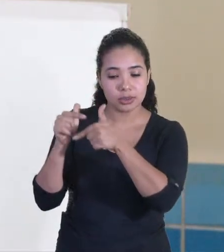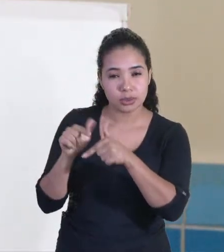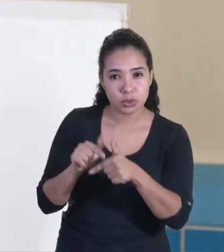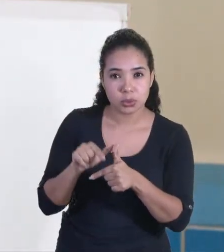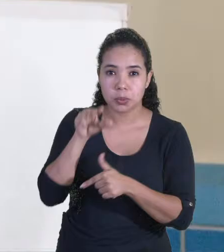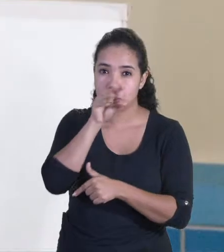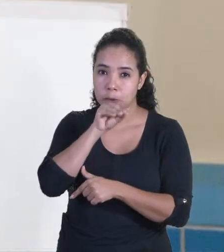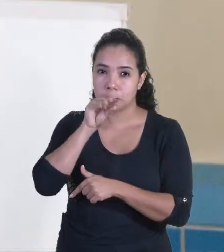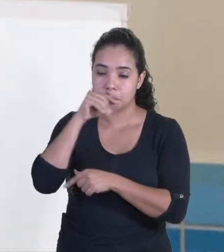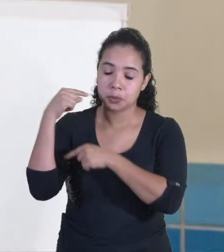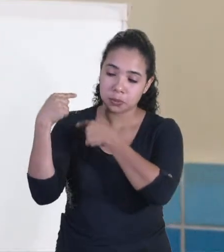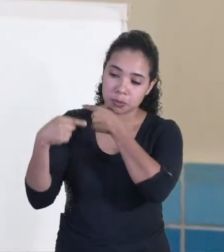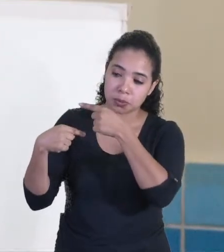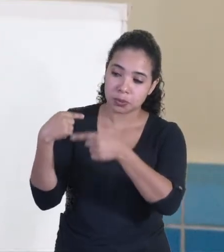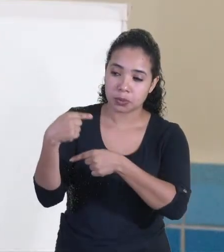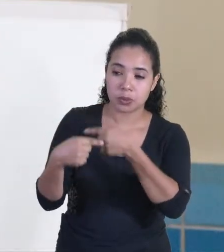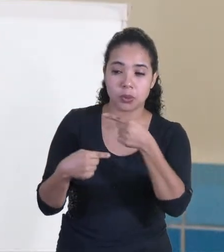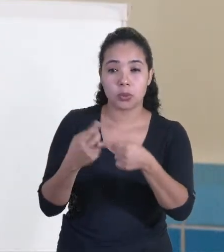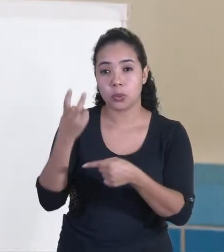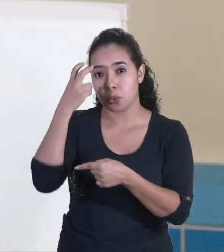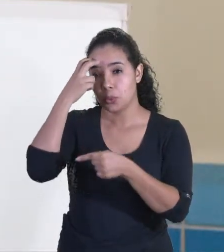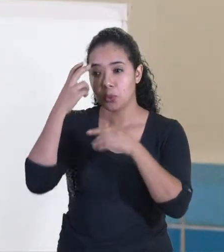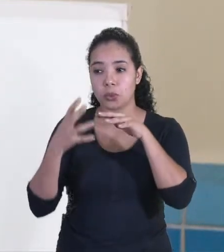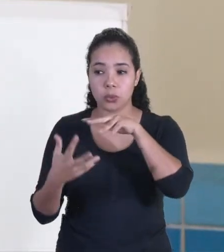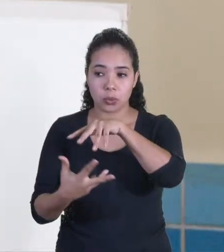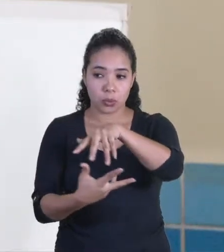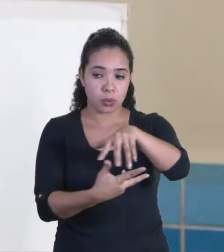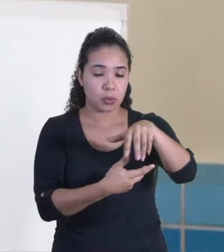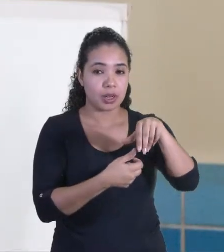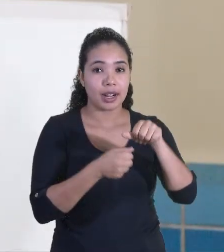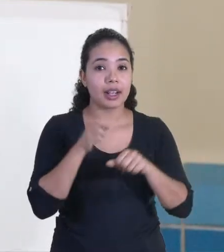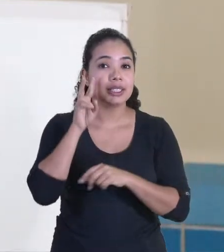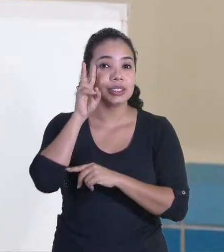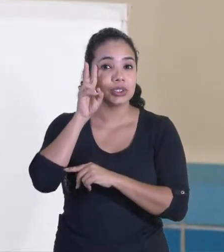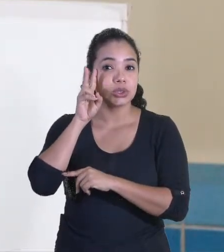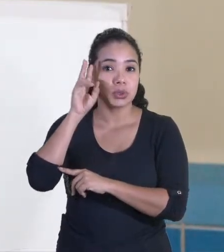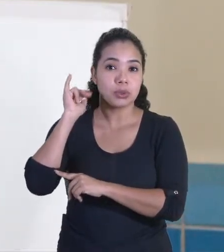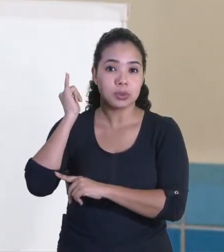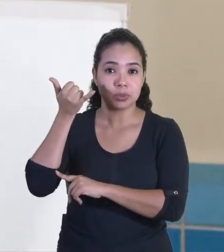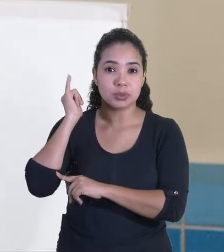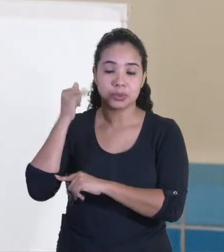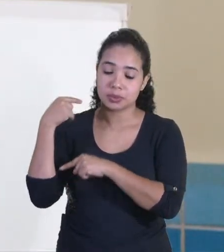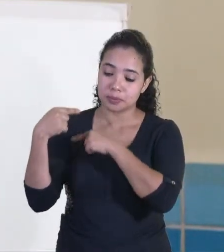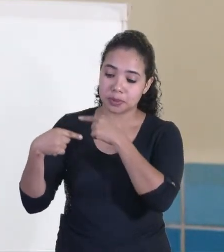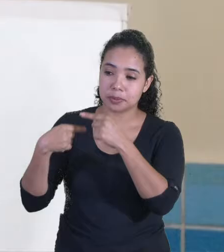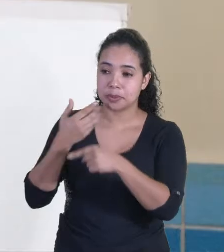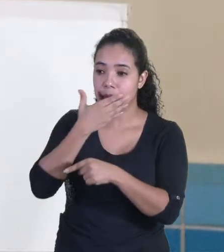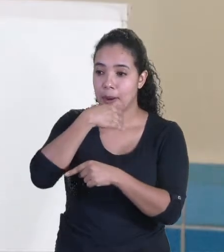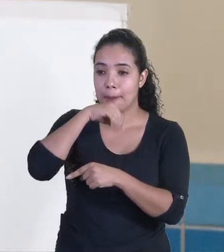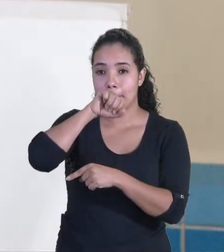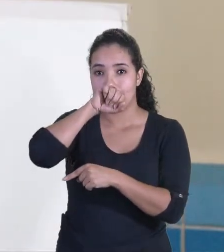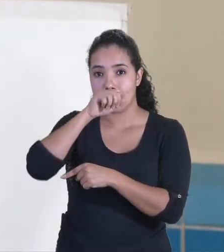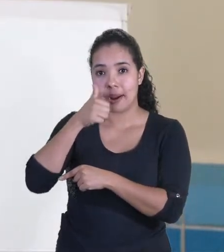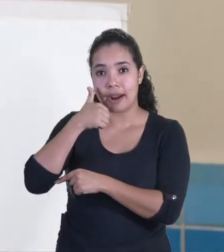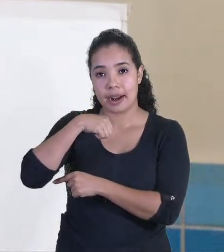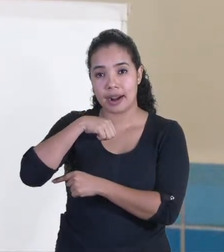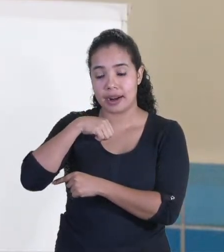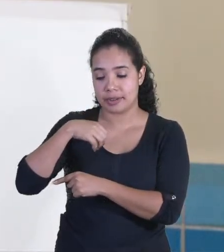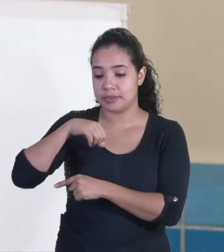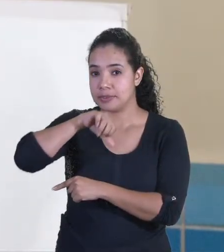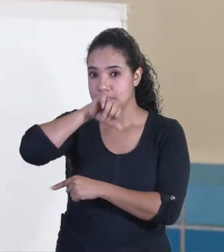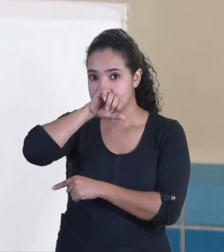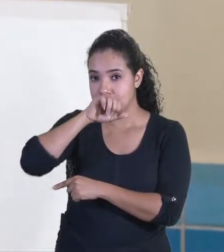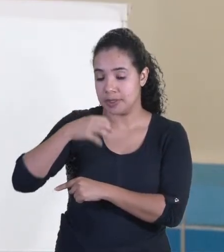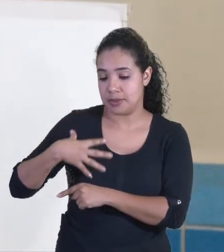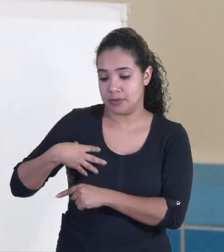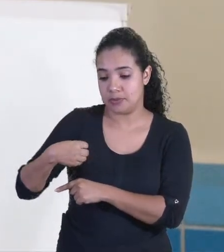diferentes culturas pelo mundo. Eram histórias contadas de pai para filho e dessa maneira